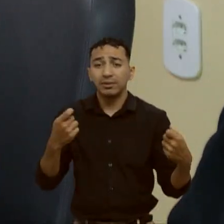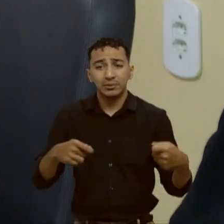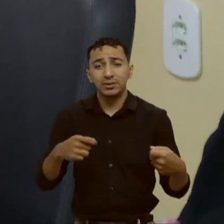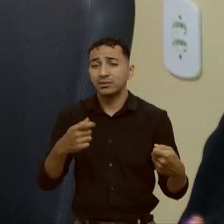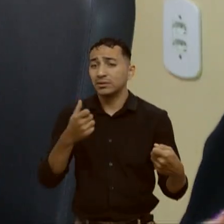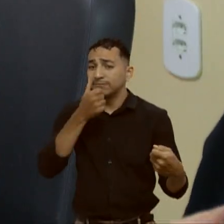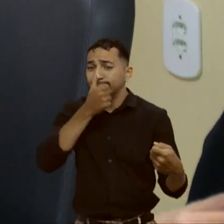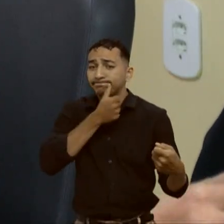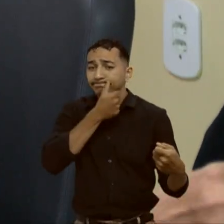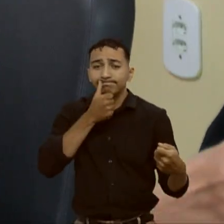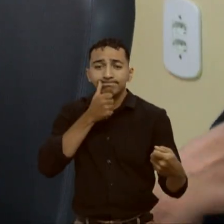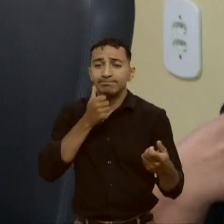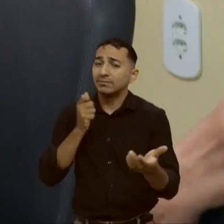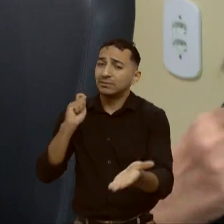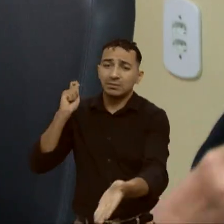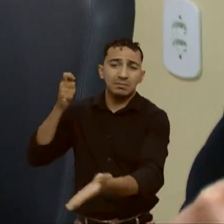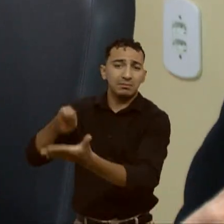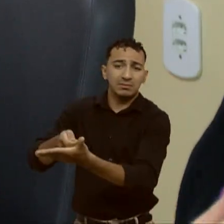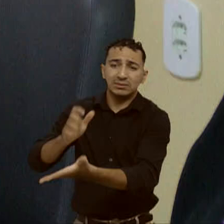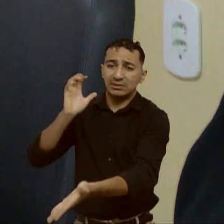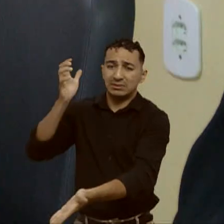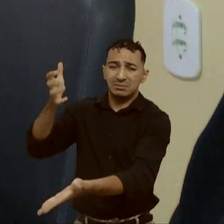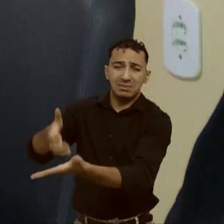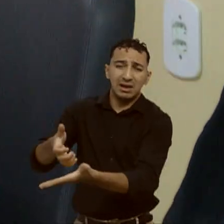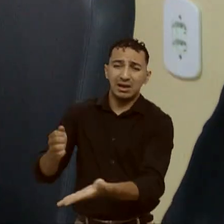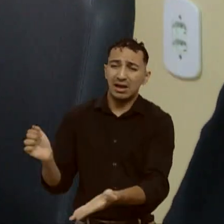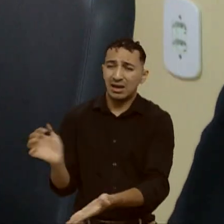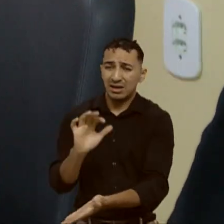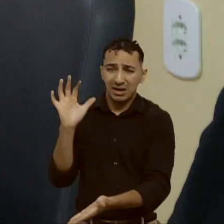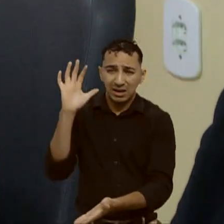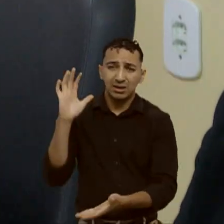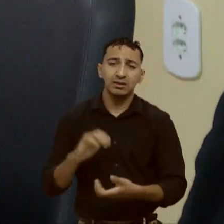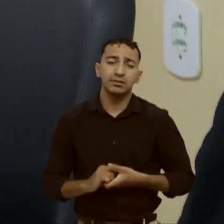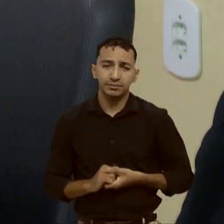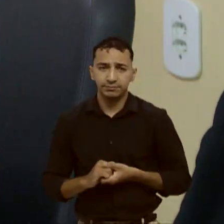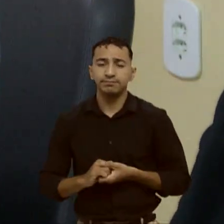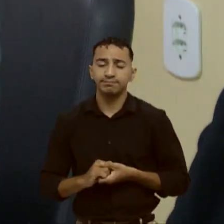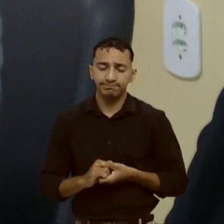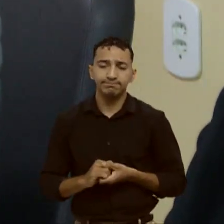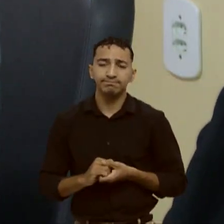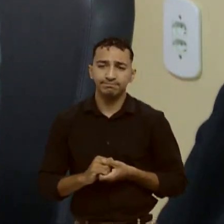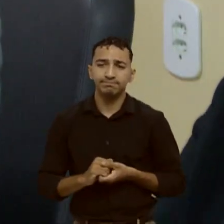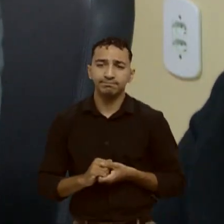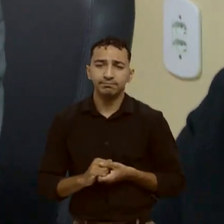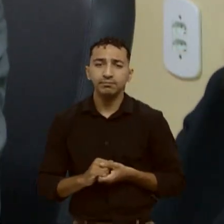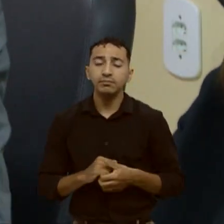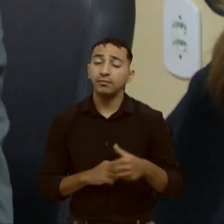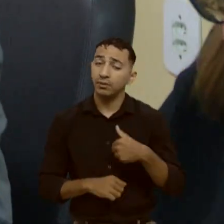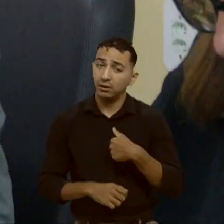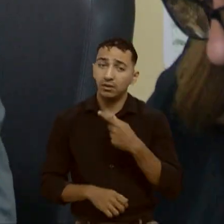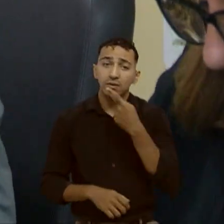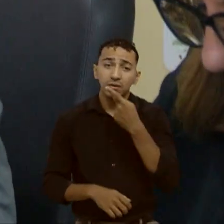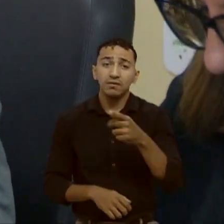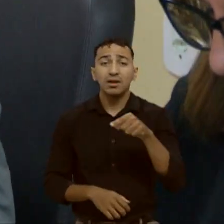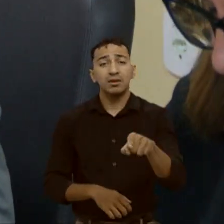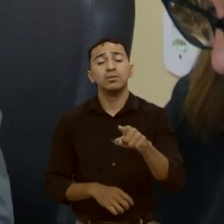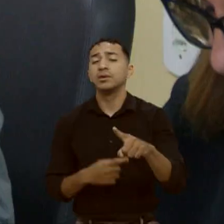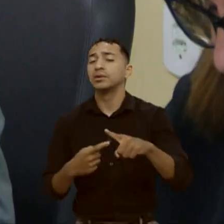que realmente precisa destes recursos. Eu falo isso porque a